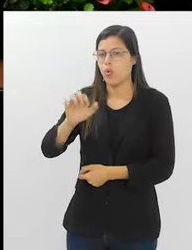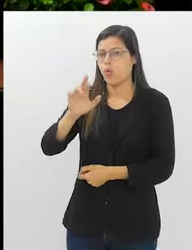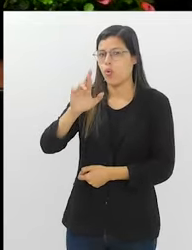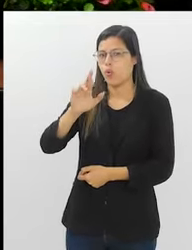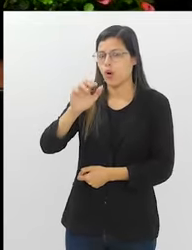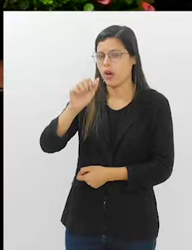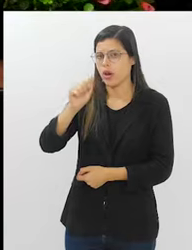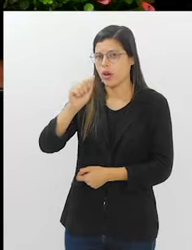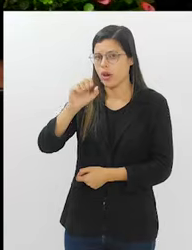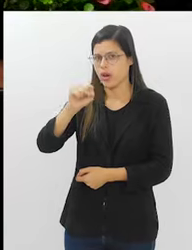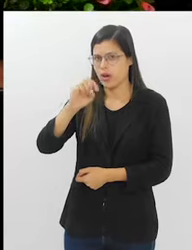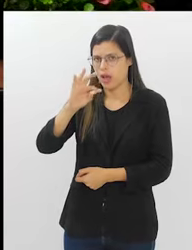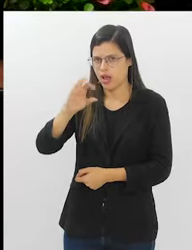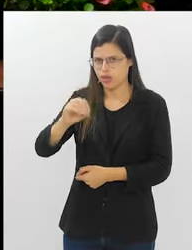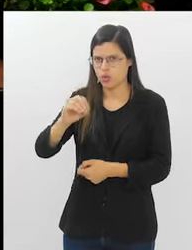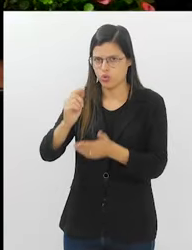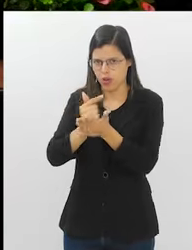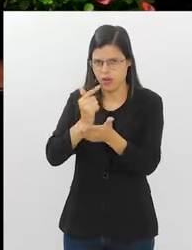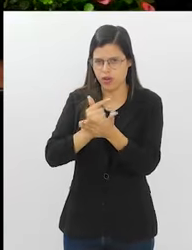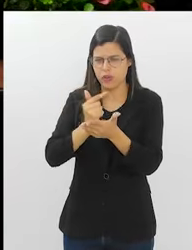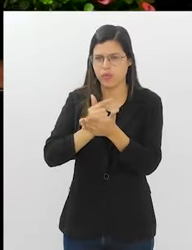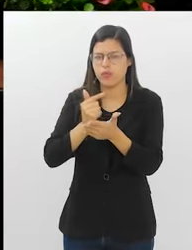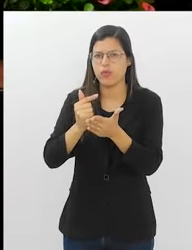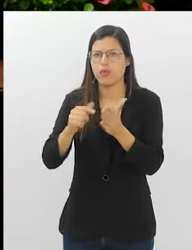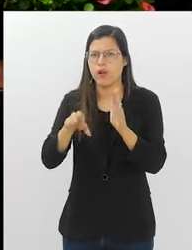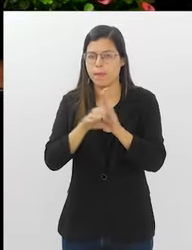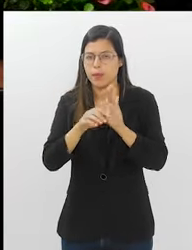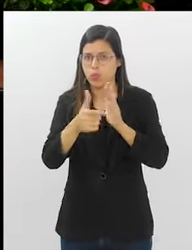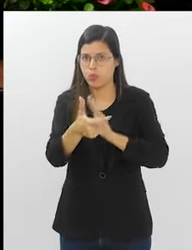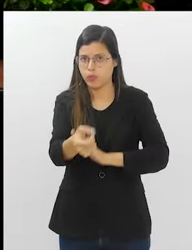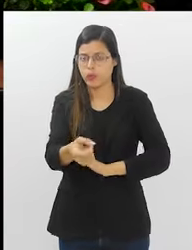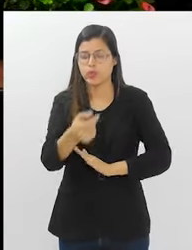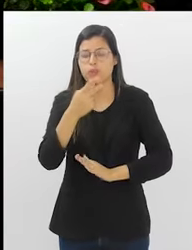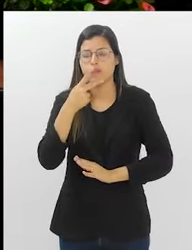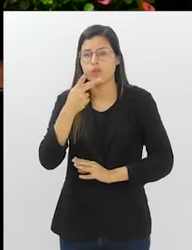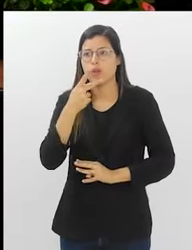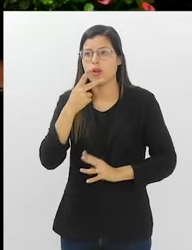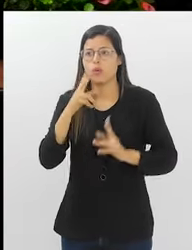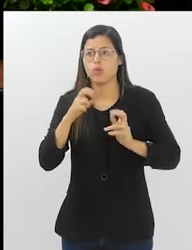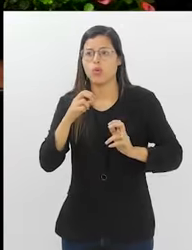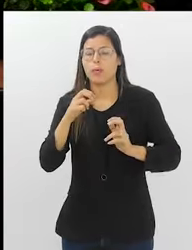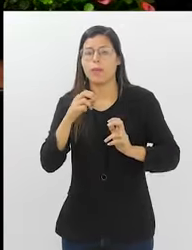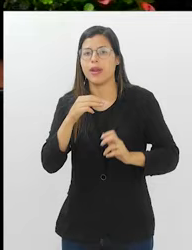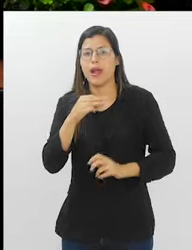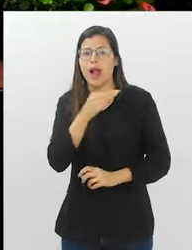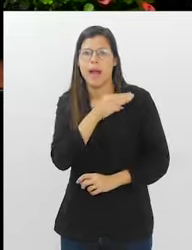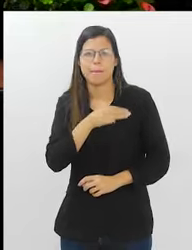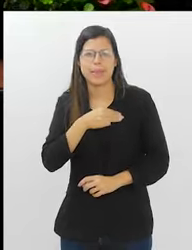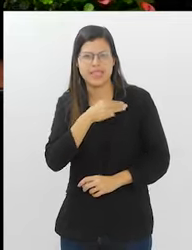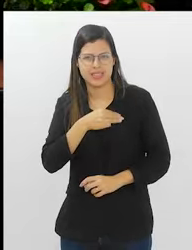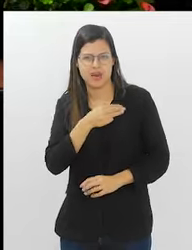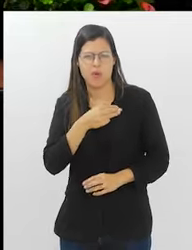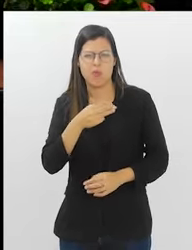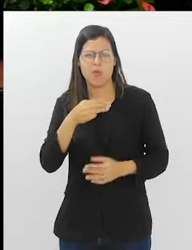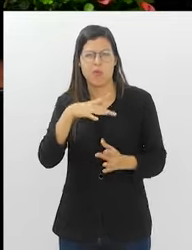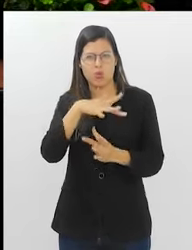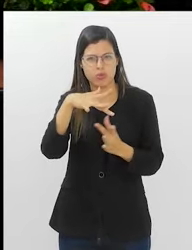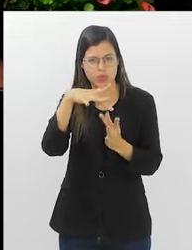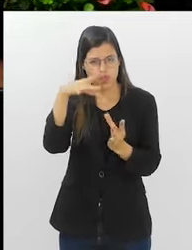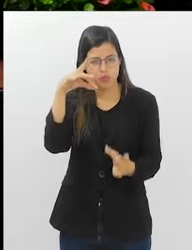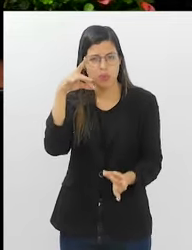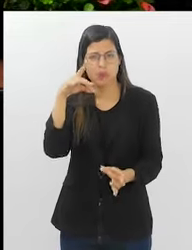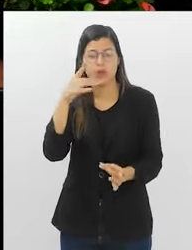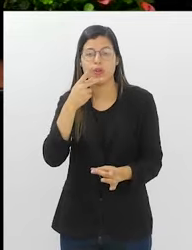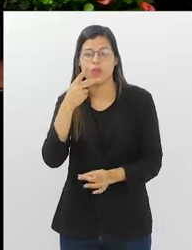segundo o Espiritismo, capítulo 20, ele diz, fala sobre a missão dos espíritas. E aí ele diz que, frente